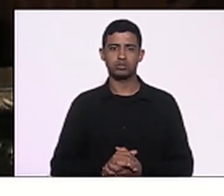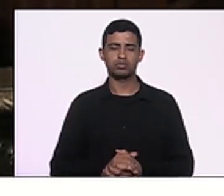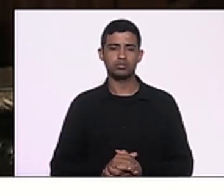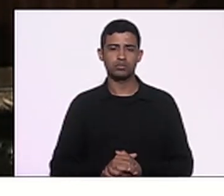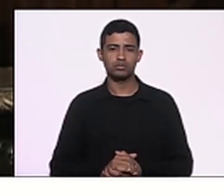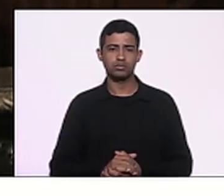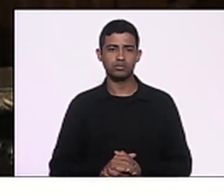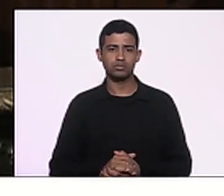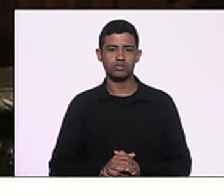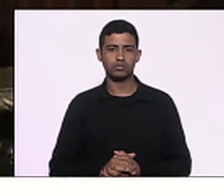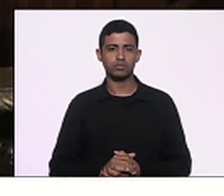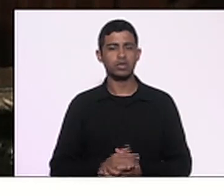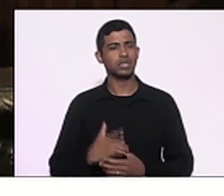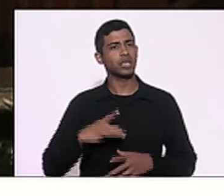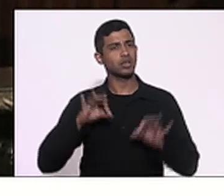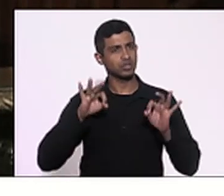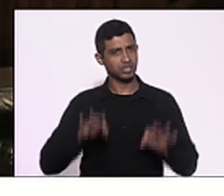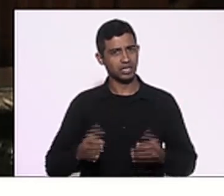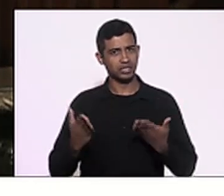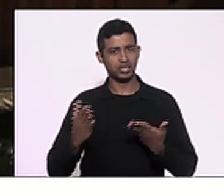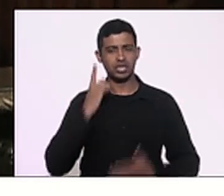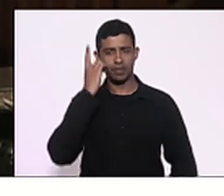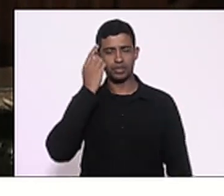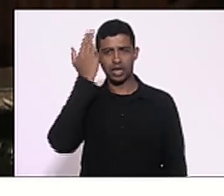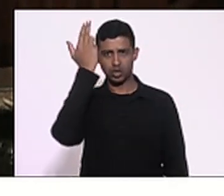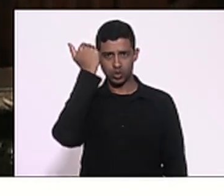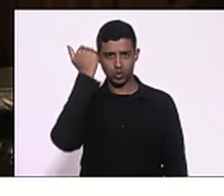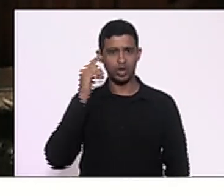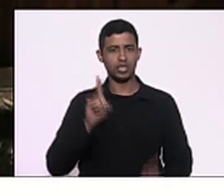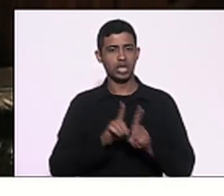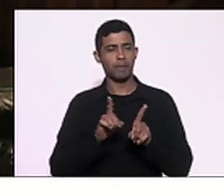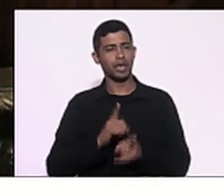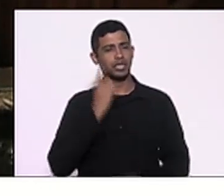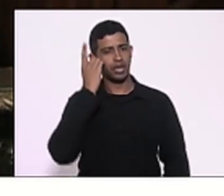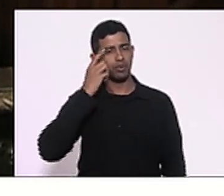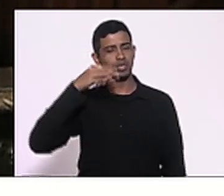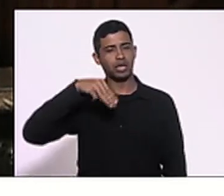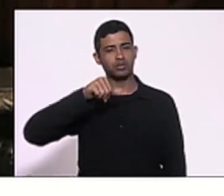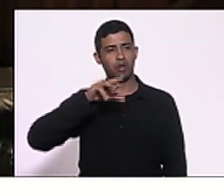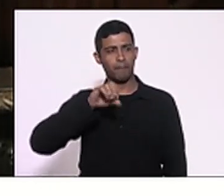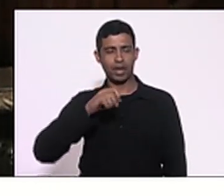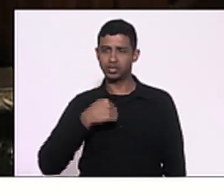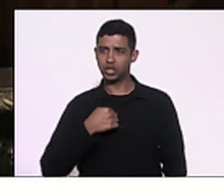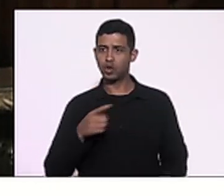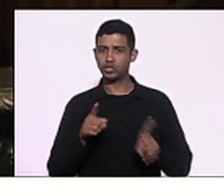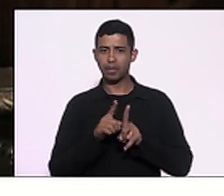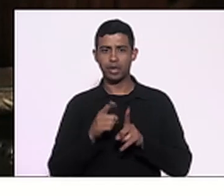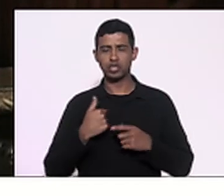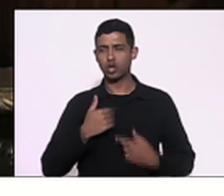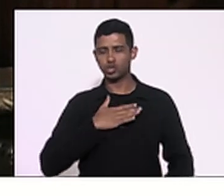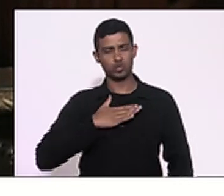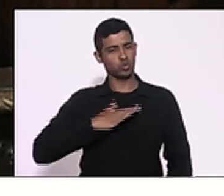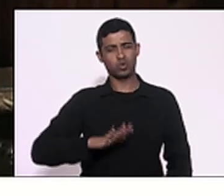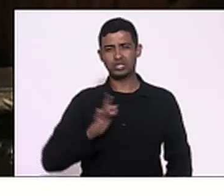Surdos. A diretora-geral eleita, a professora Solange Rocha, foi preterida na